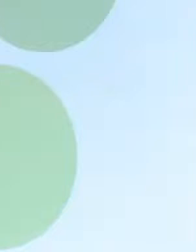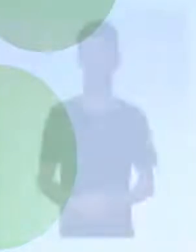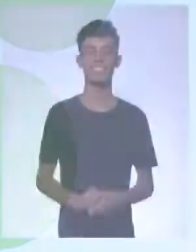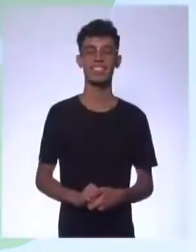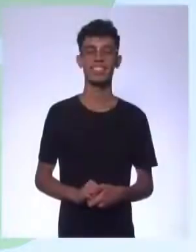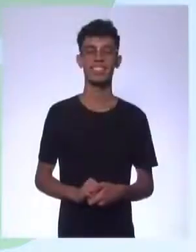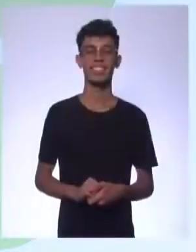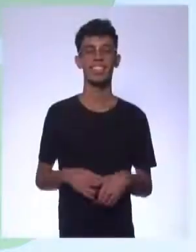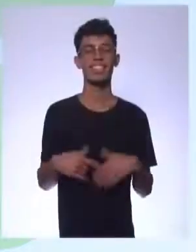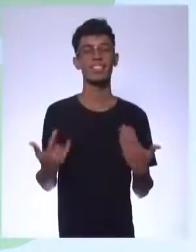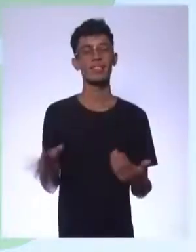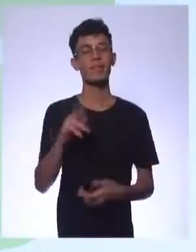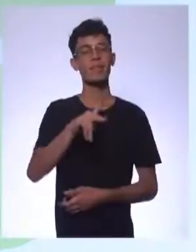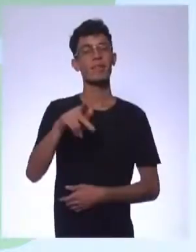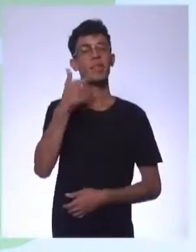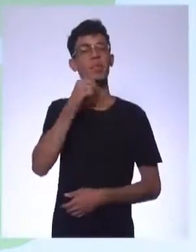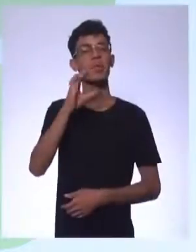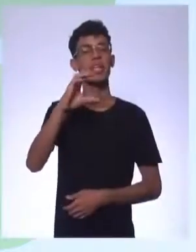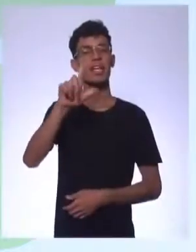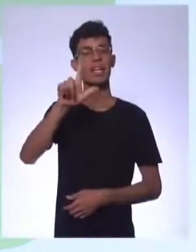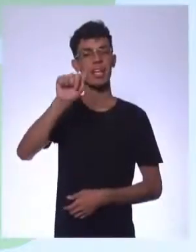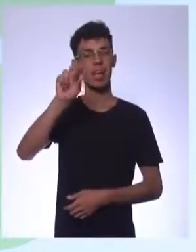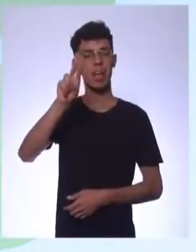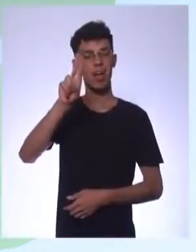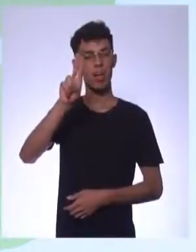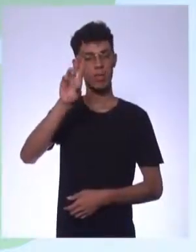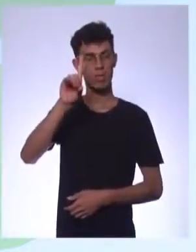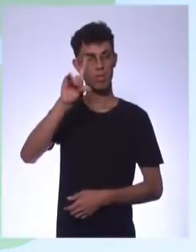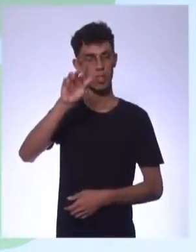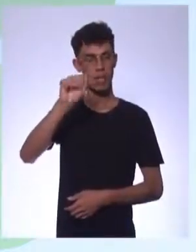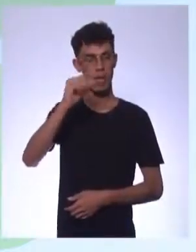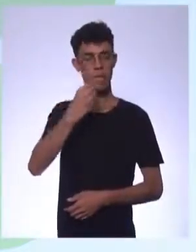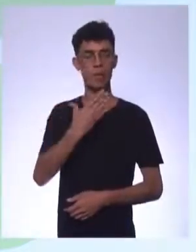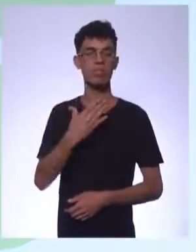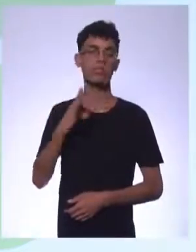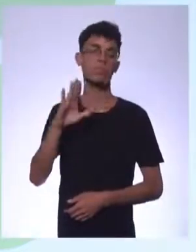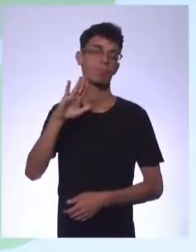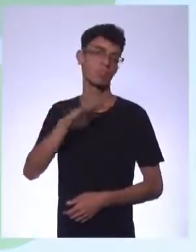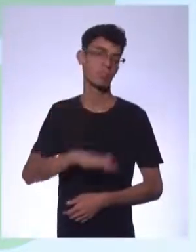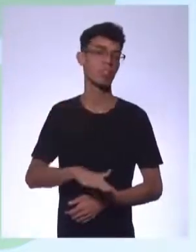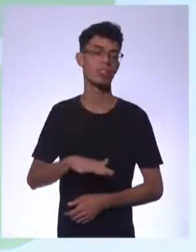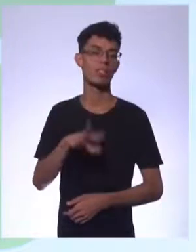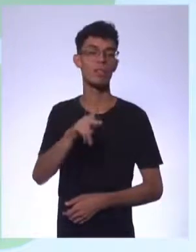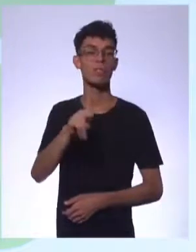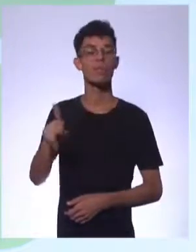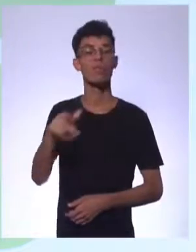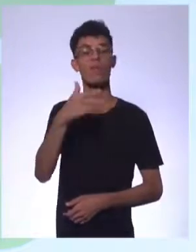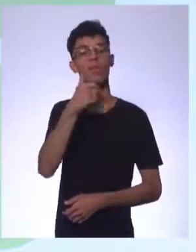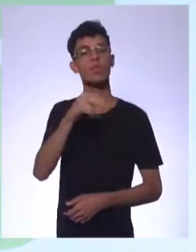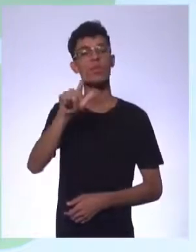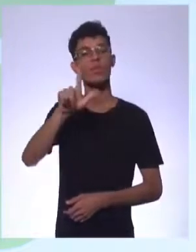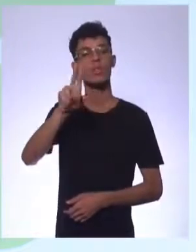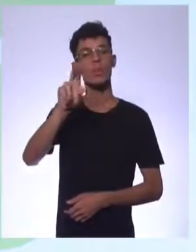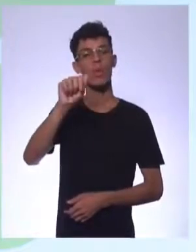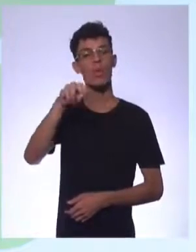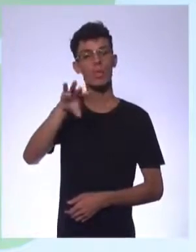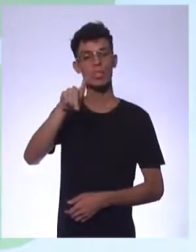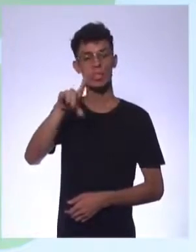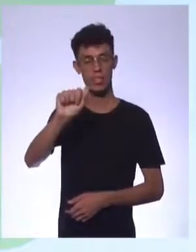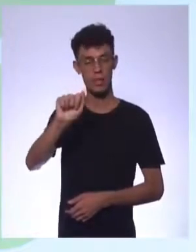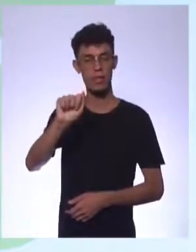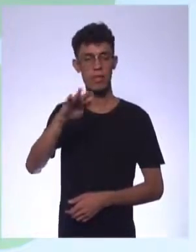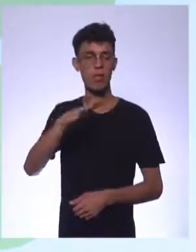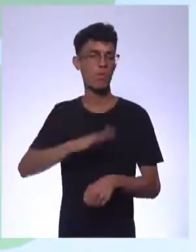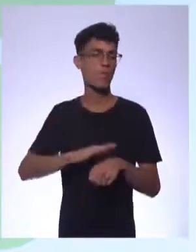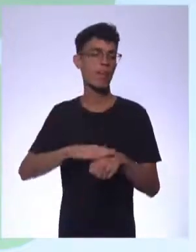E vamos lá, a professora Cláudia dizendo boa tarde. A professora Luanda já respondeu para a gente aqui, né? O que faz você mudar